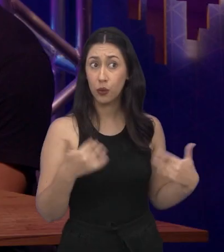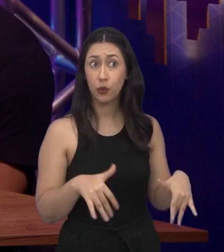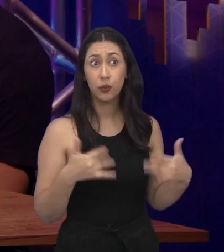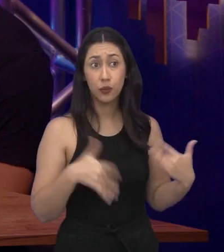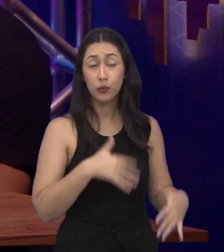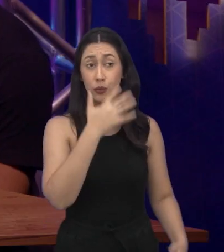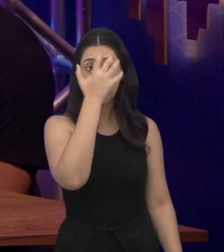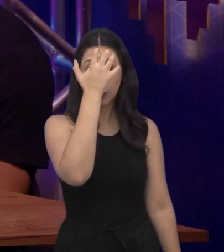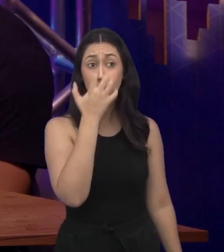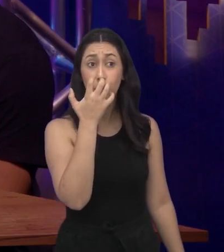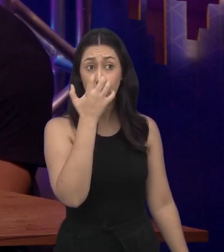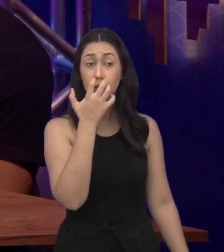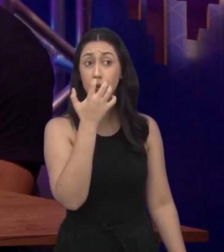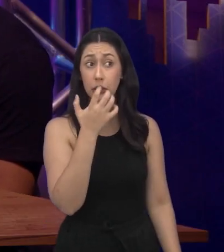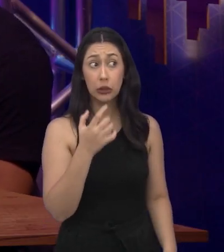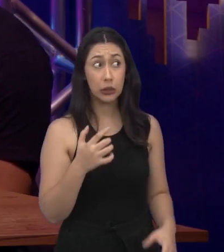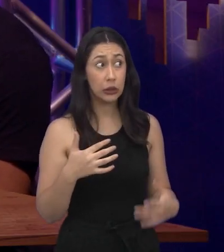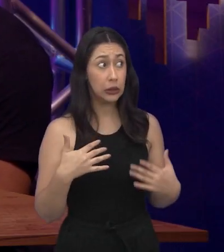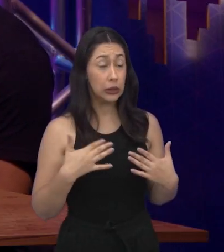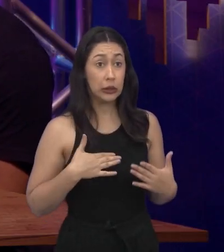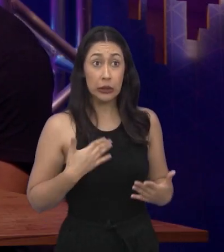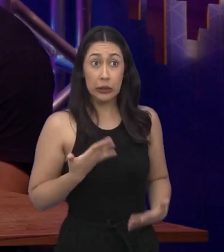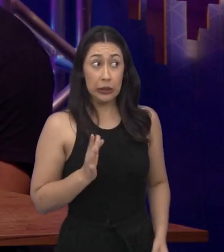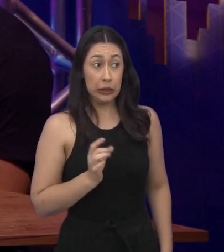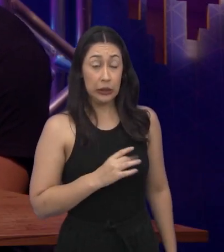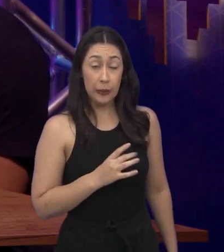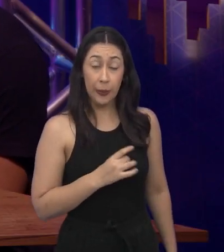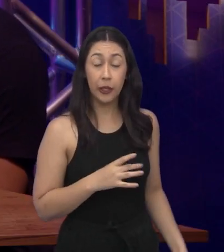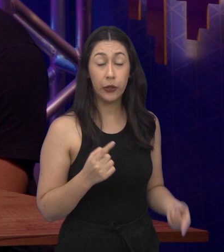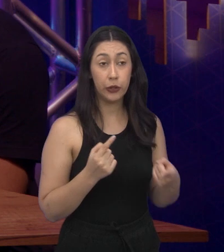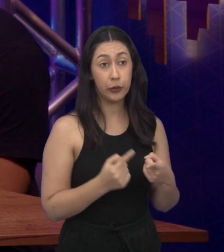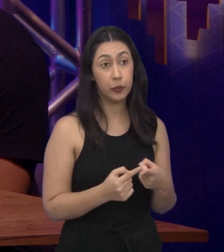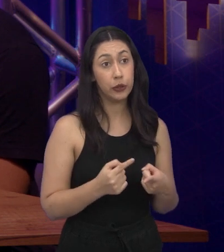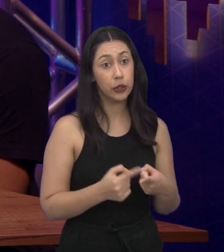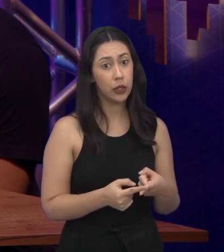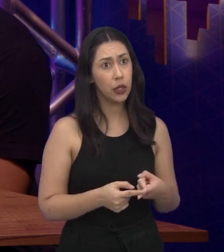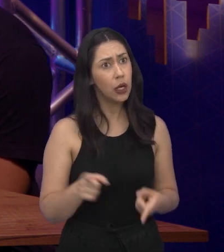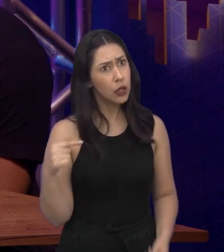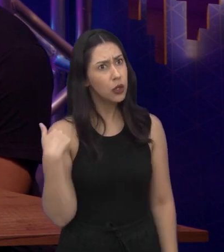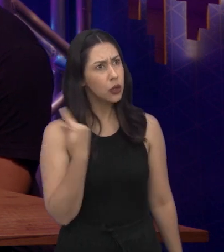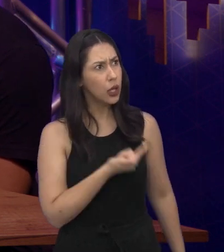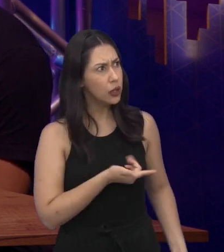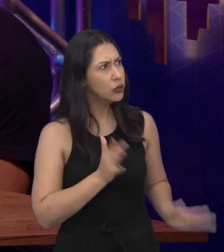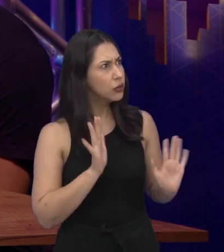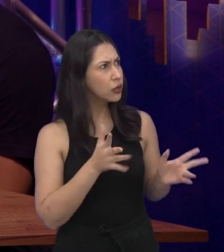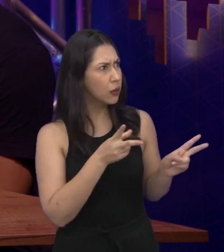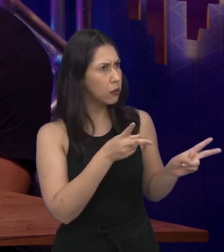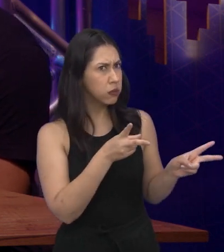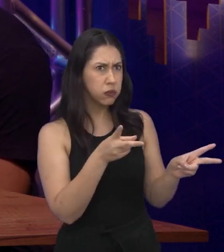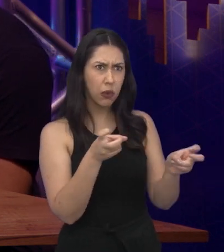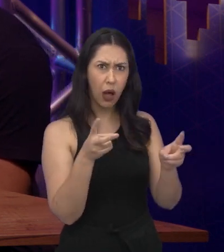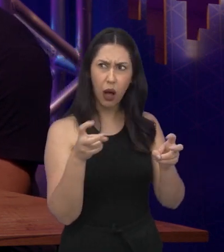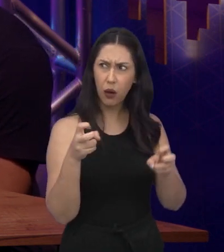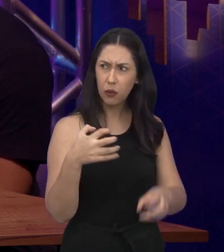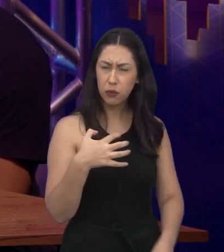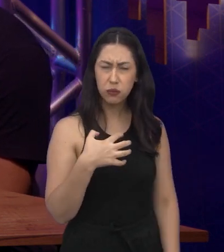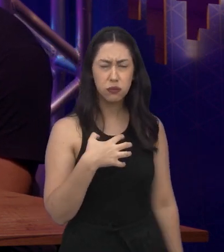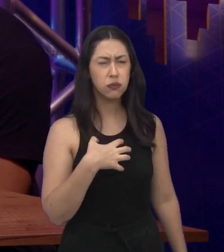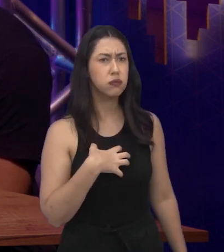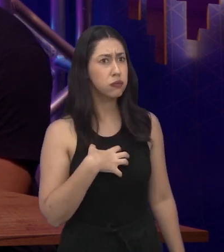muito sério, né, Samuel? E é bem assustador mesmo, porque a gente já está sentindo na pele, né?